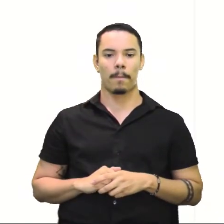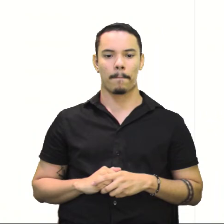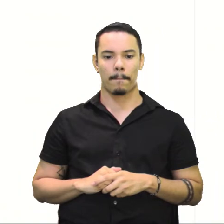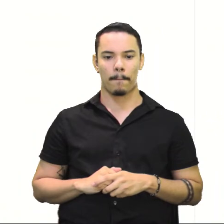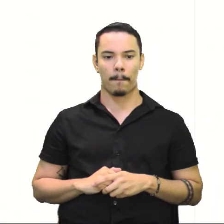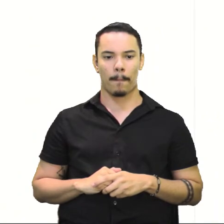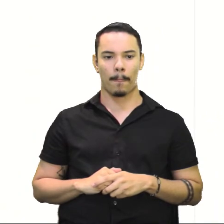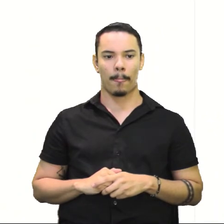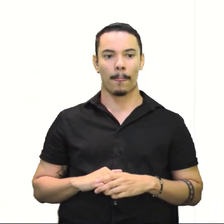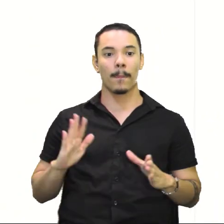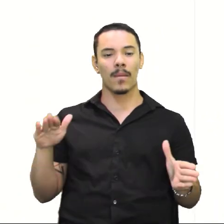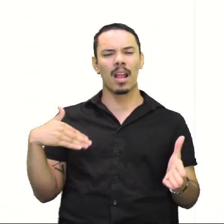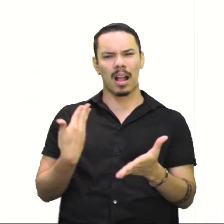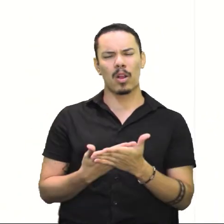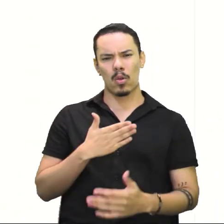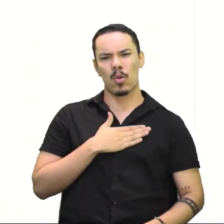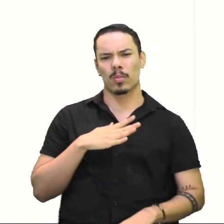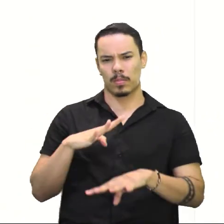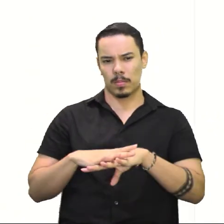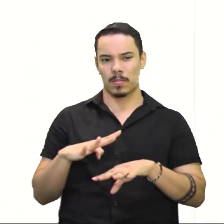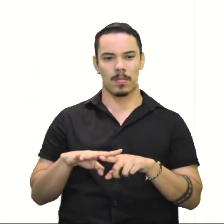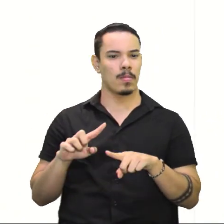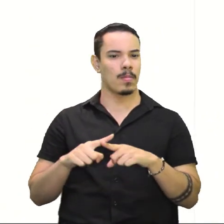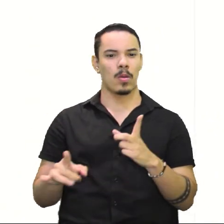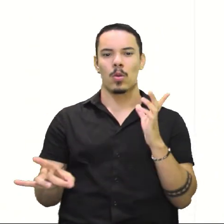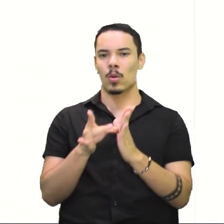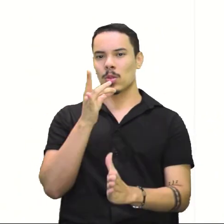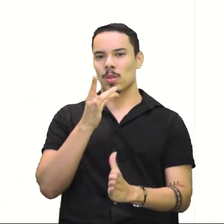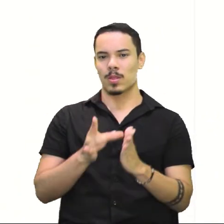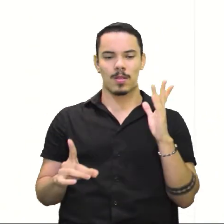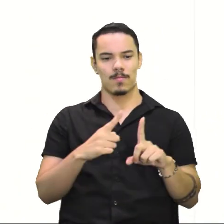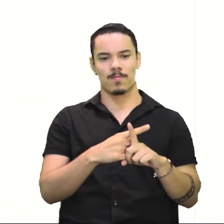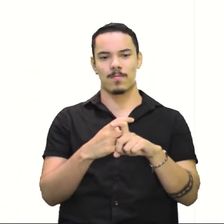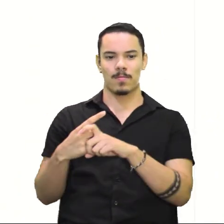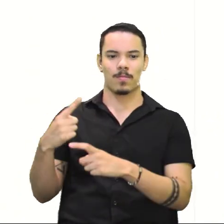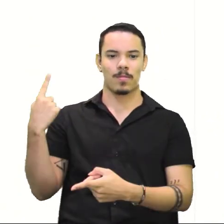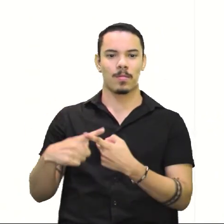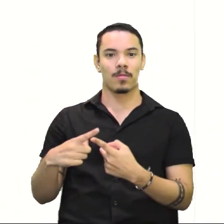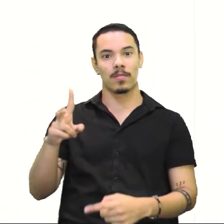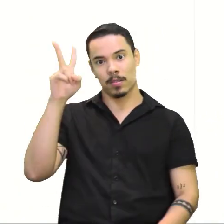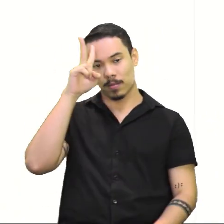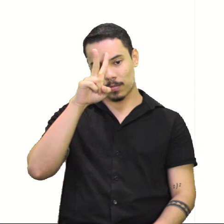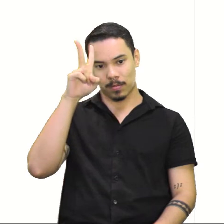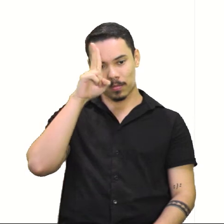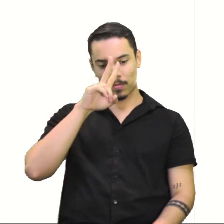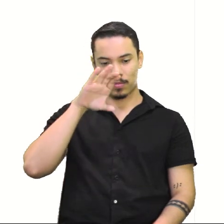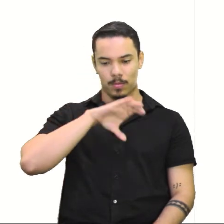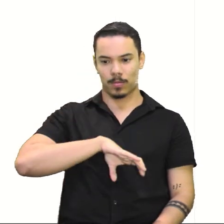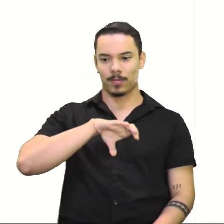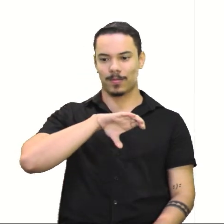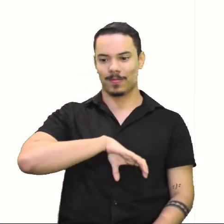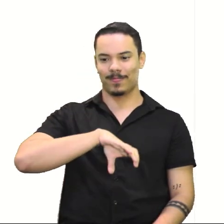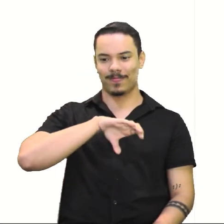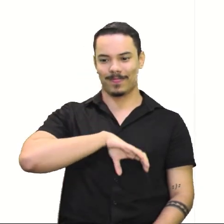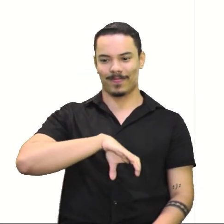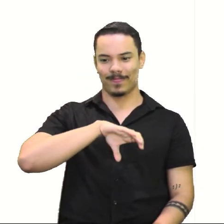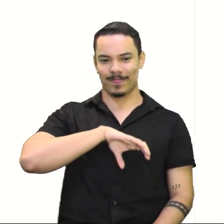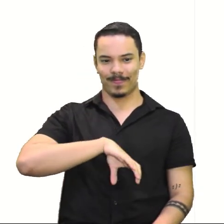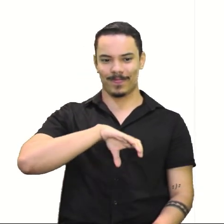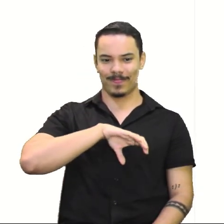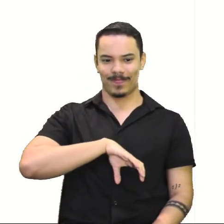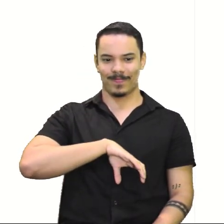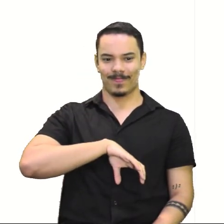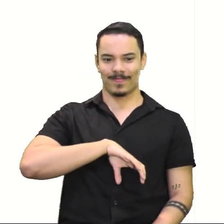Até gosto de matemática, mas odeio o assunto de polinômios porque me faz lembrar de português. Oh,